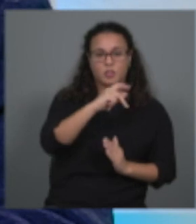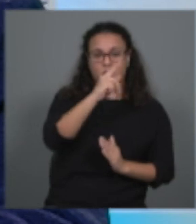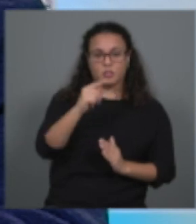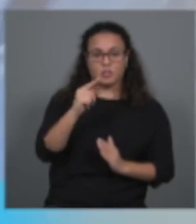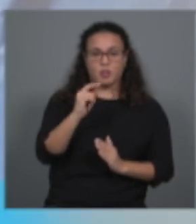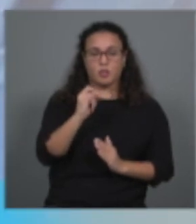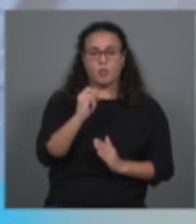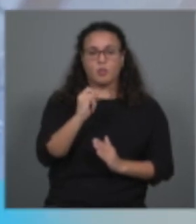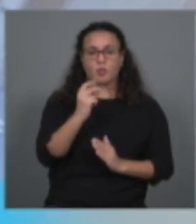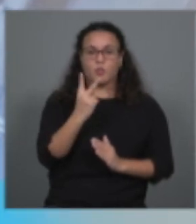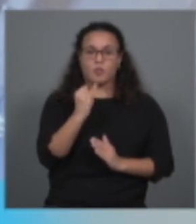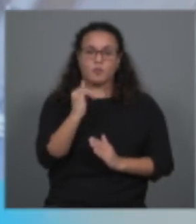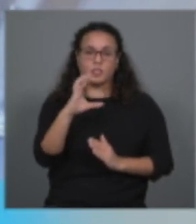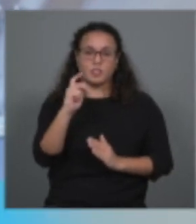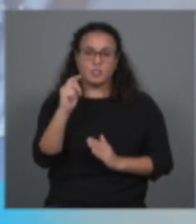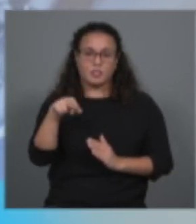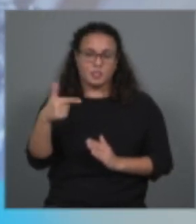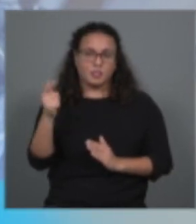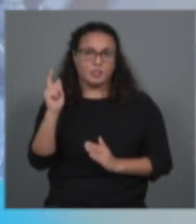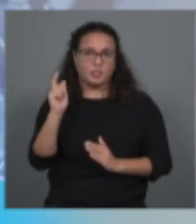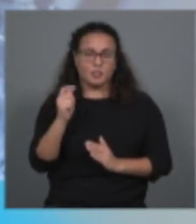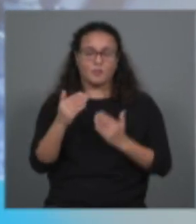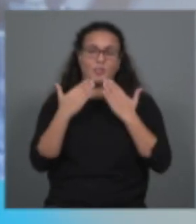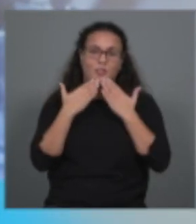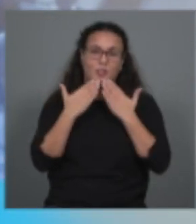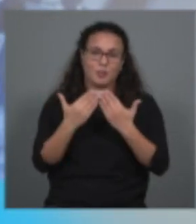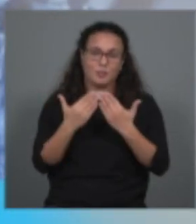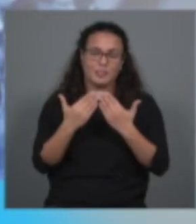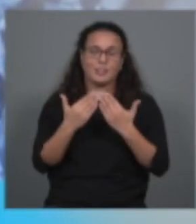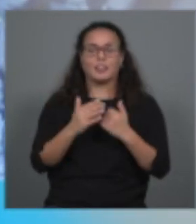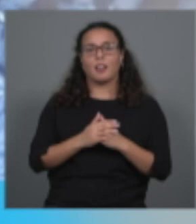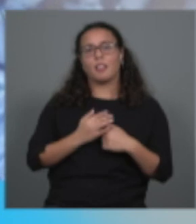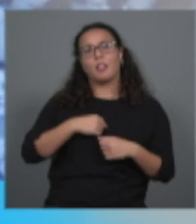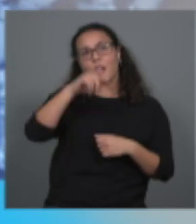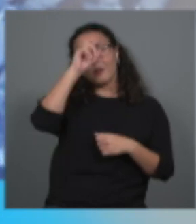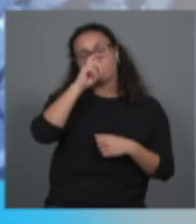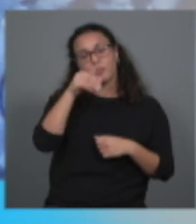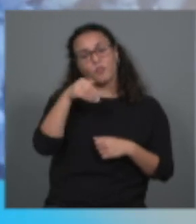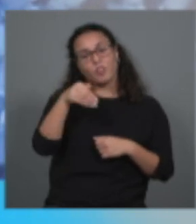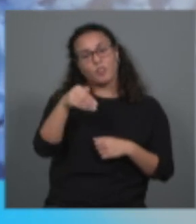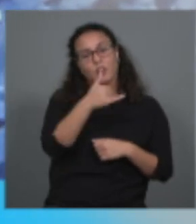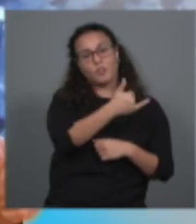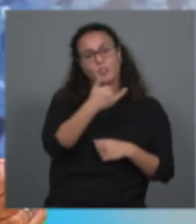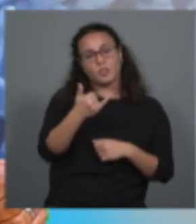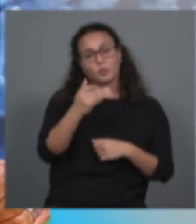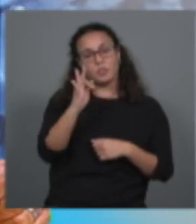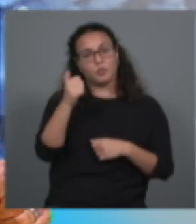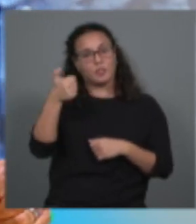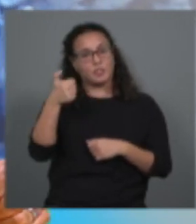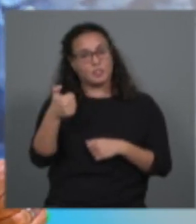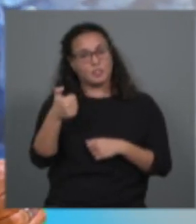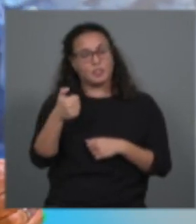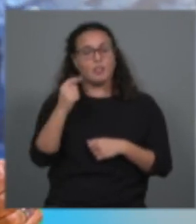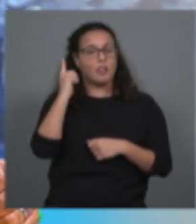quiserem comparecer poderão estar. Obrigado. Obrigado eu. Lembro que mais logo, pelas 22h45, ainda pode sintonizar a